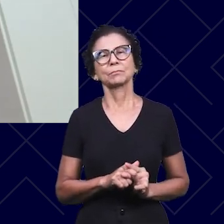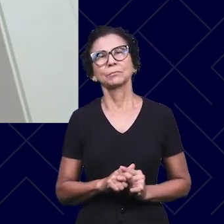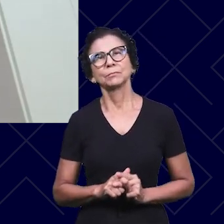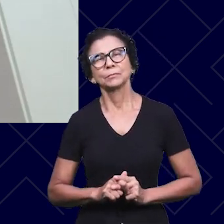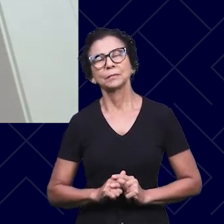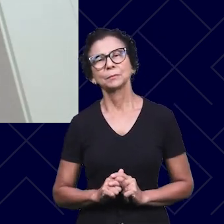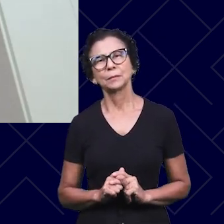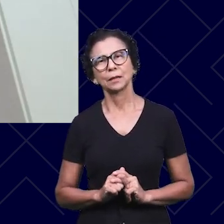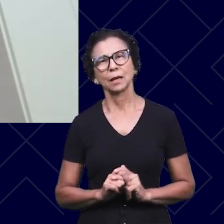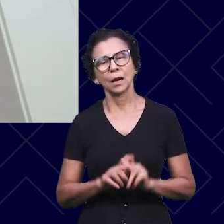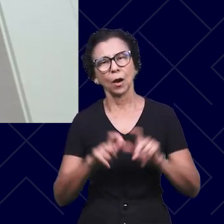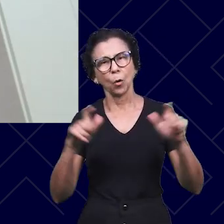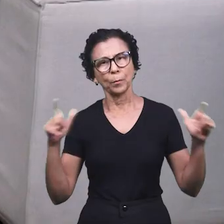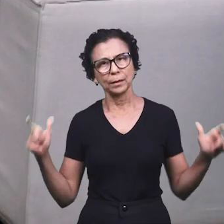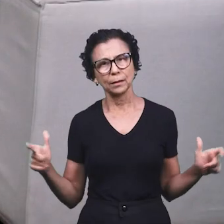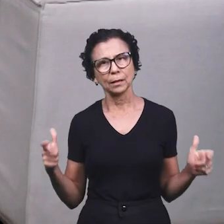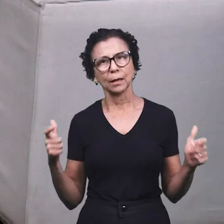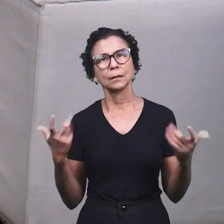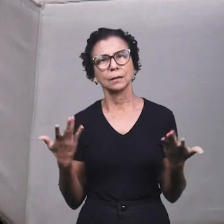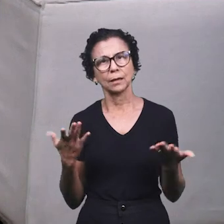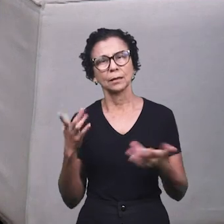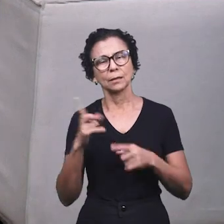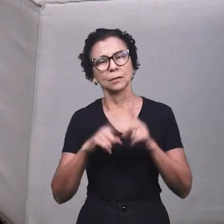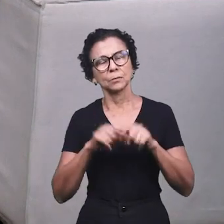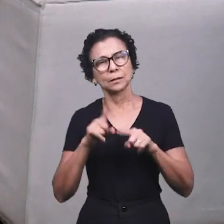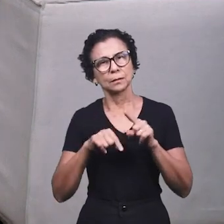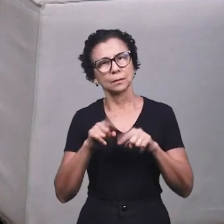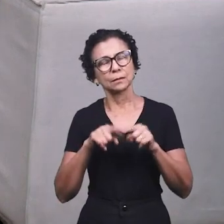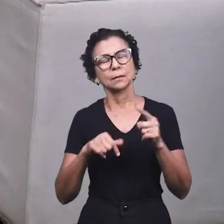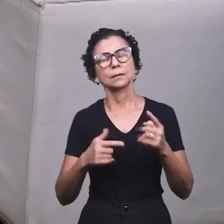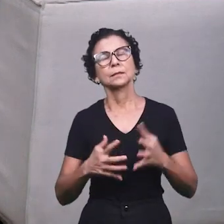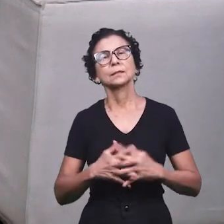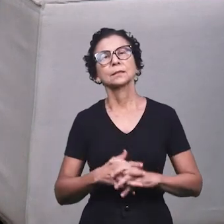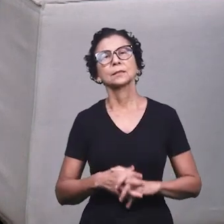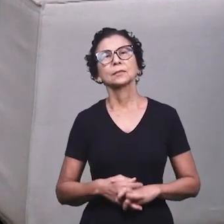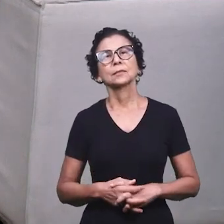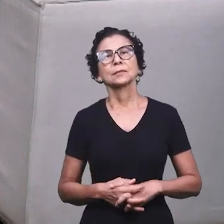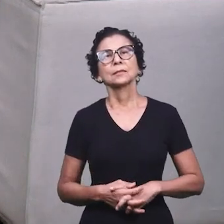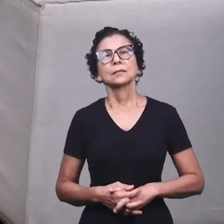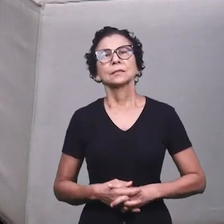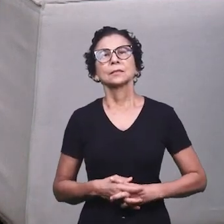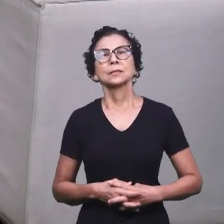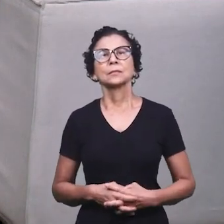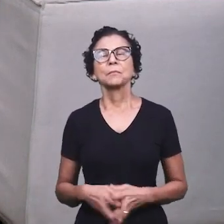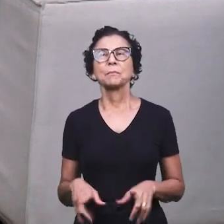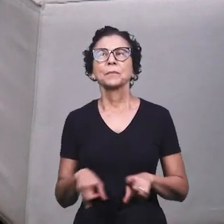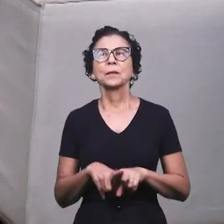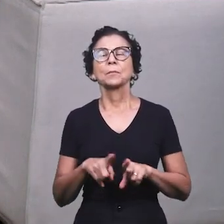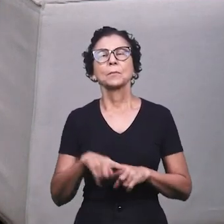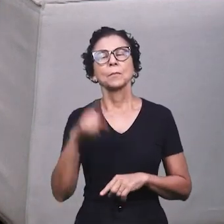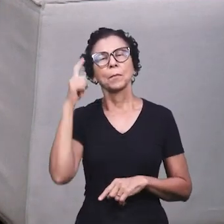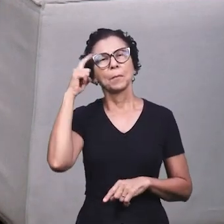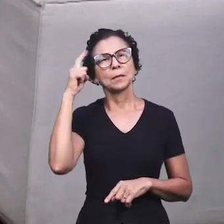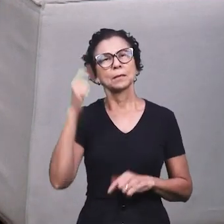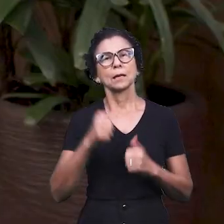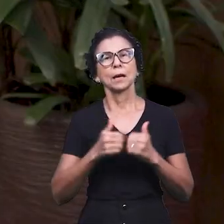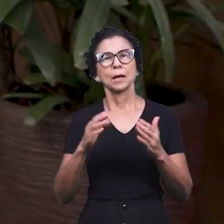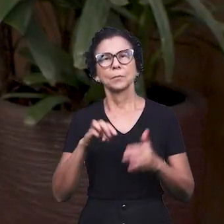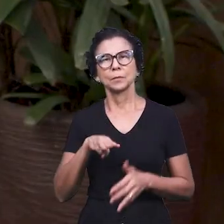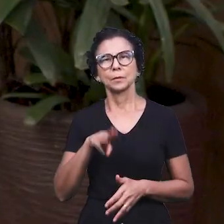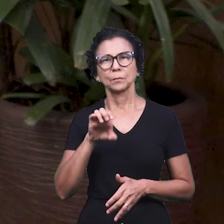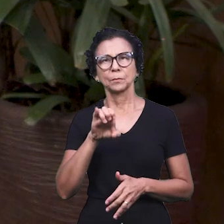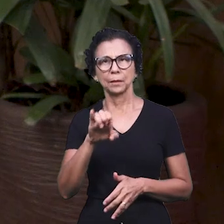Para que eu possa trabalhar e ter os meus ganhos. Muito boa essa conversa aqui, ela vai continuar. Nós vamos trazer um outro convidado para o